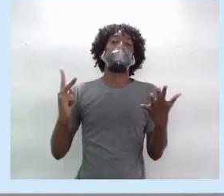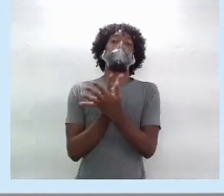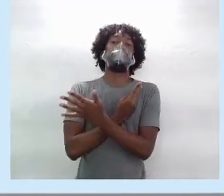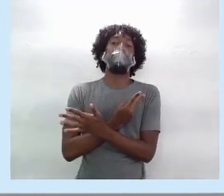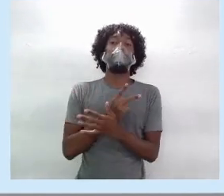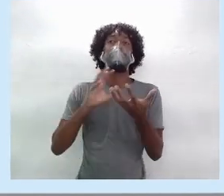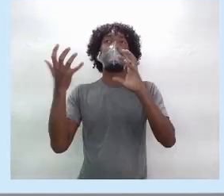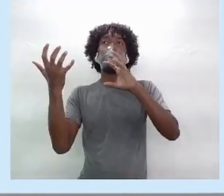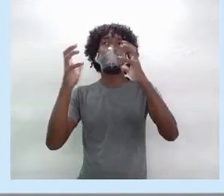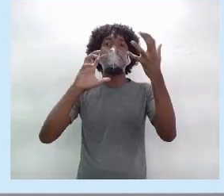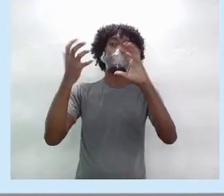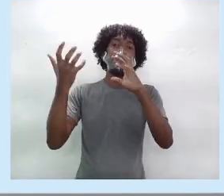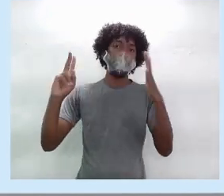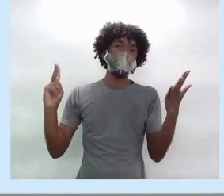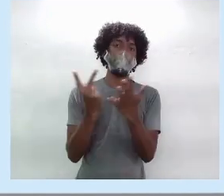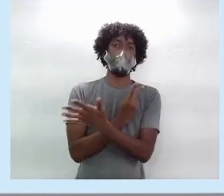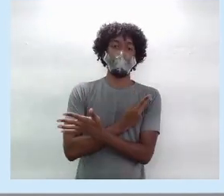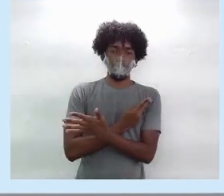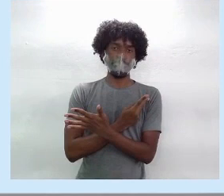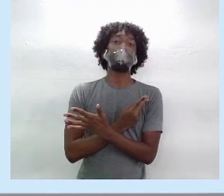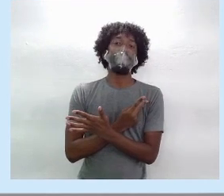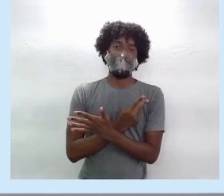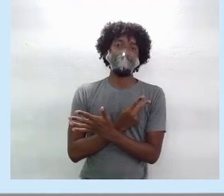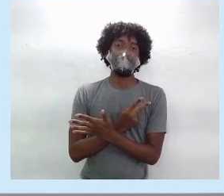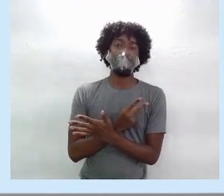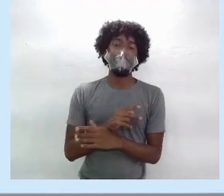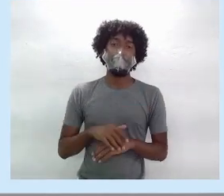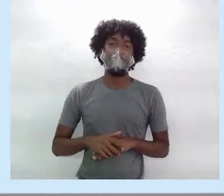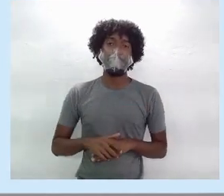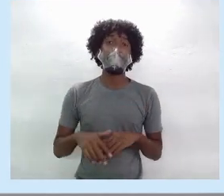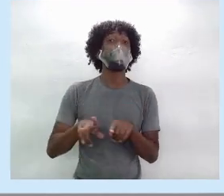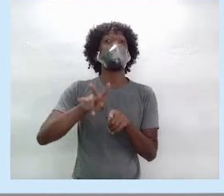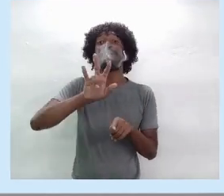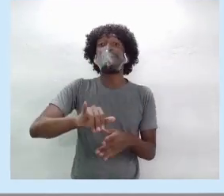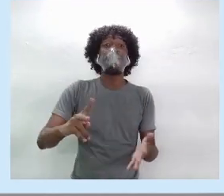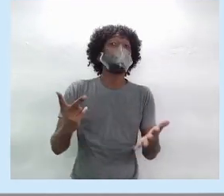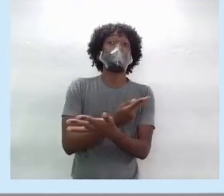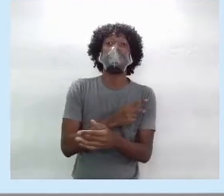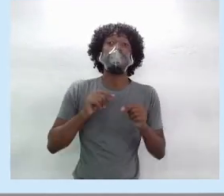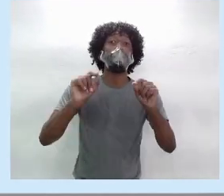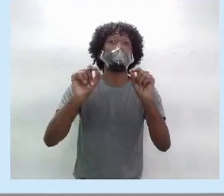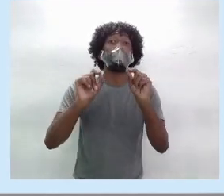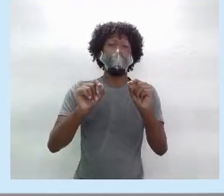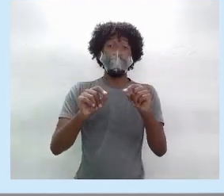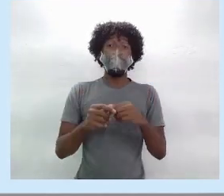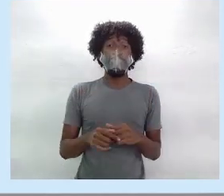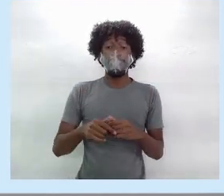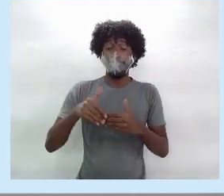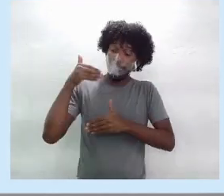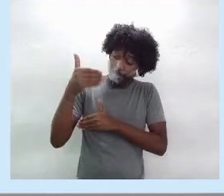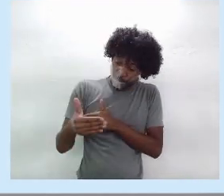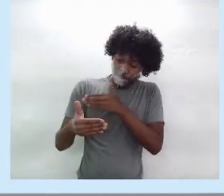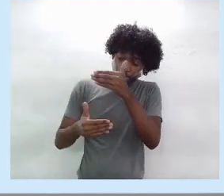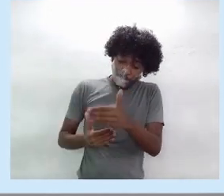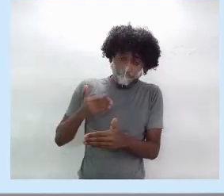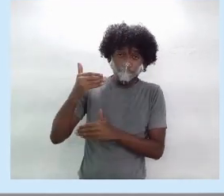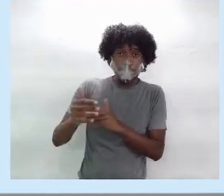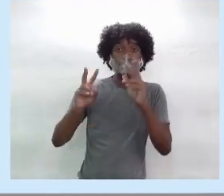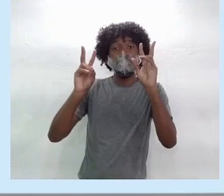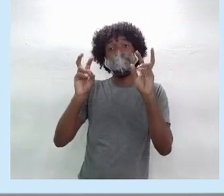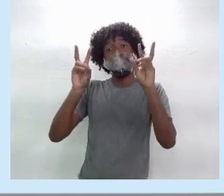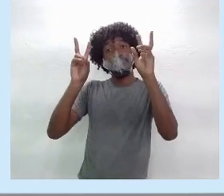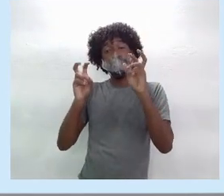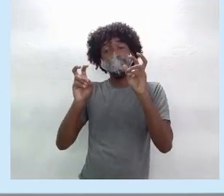climáticos. E daí, o que é que vai acontecer? Né? Os processos, né, que possuem,